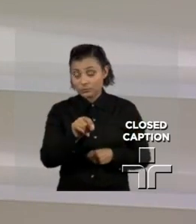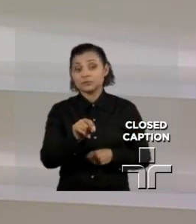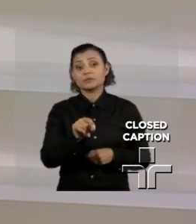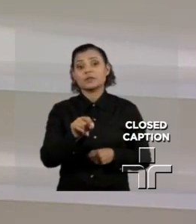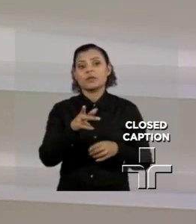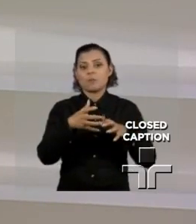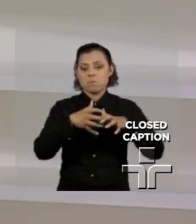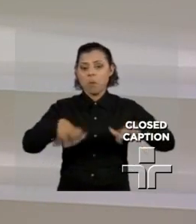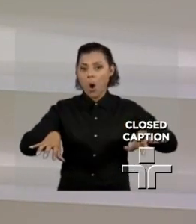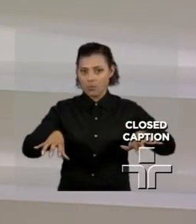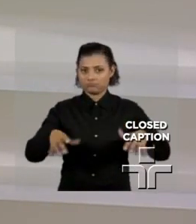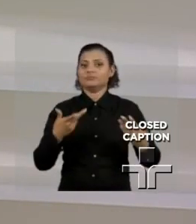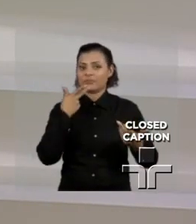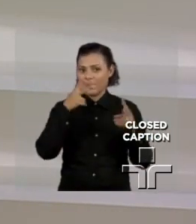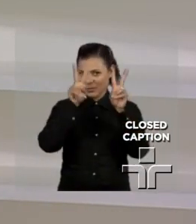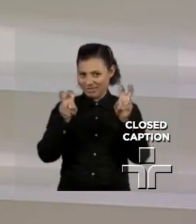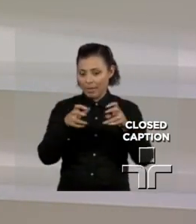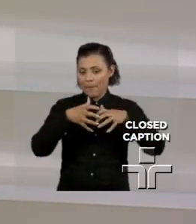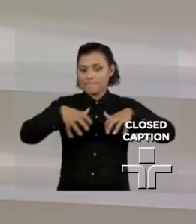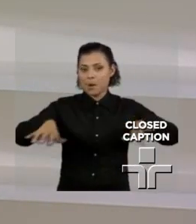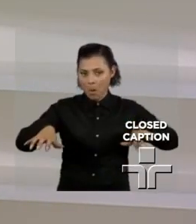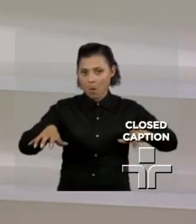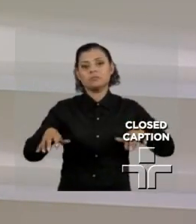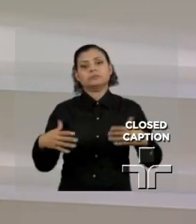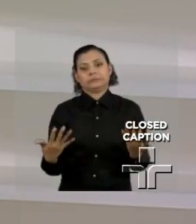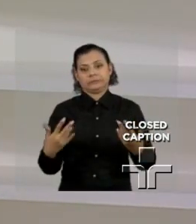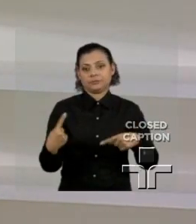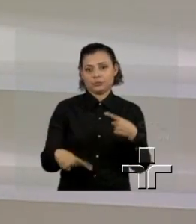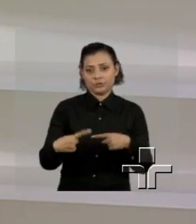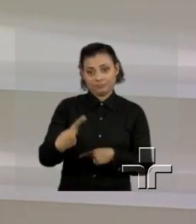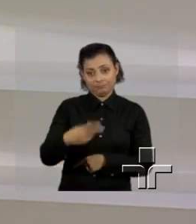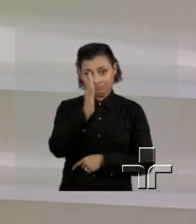bancos, num sistema teoricamente de esquerda, ganharam tanto dinheiro?